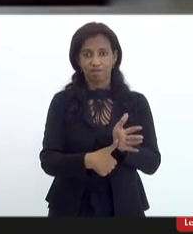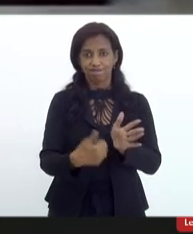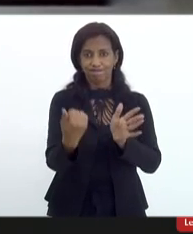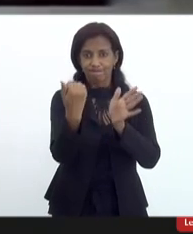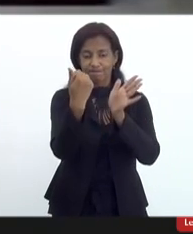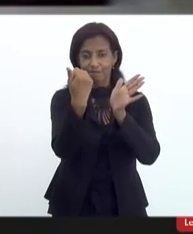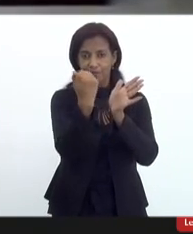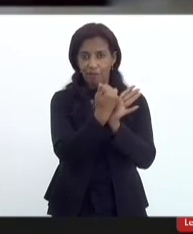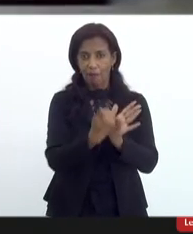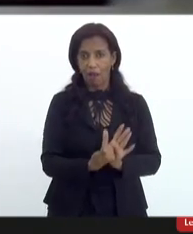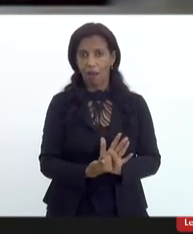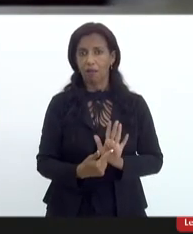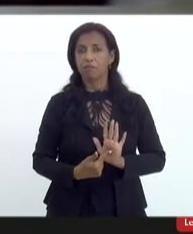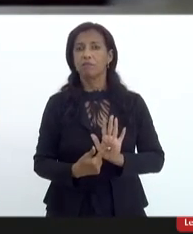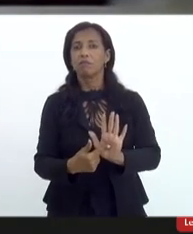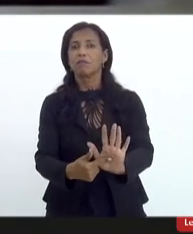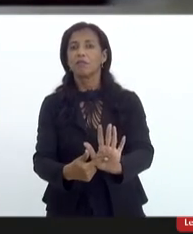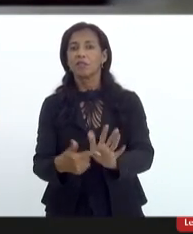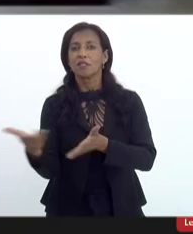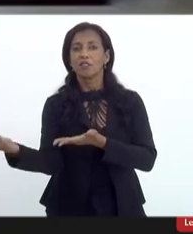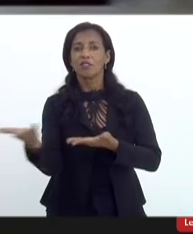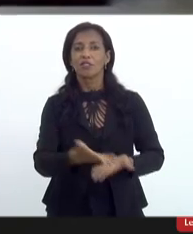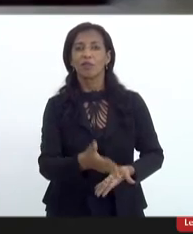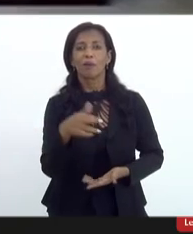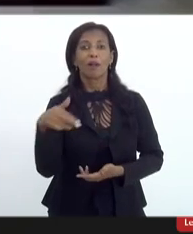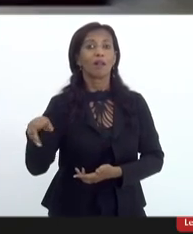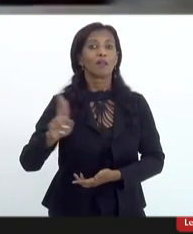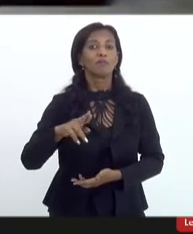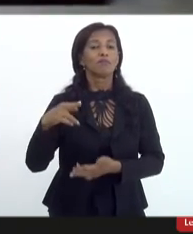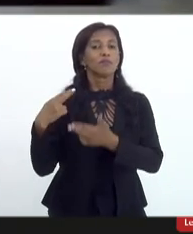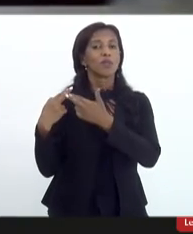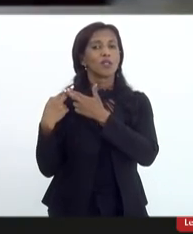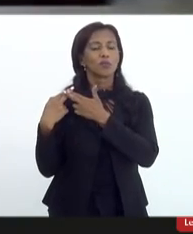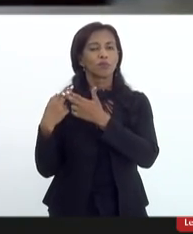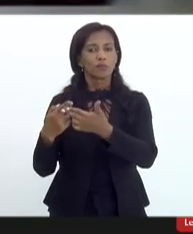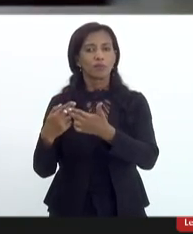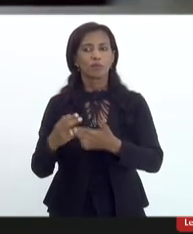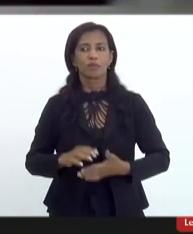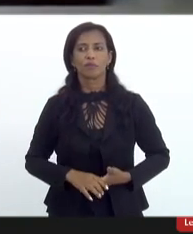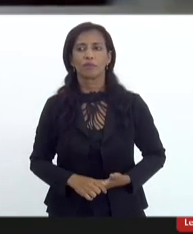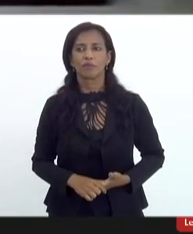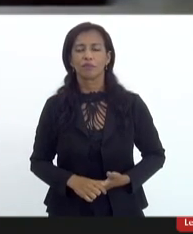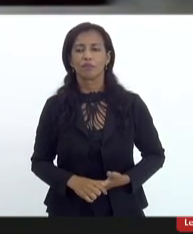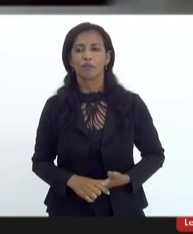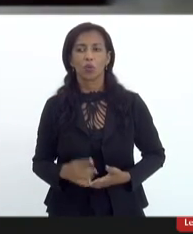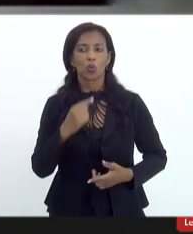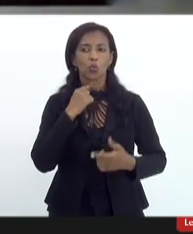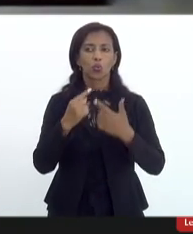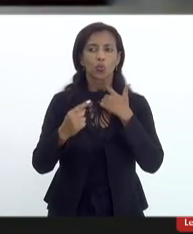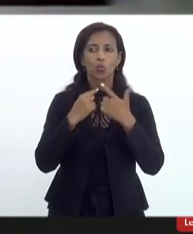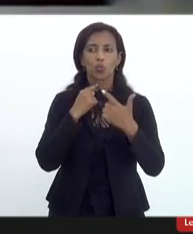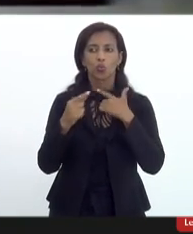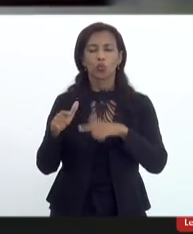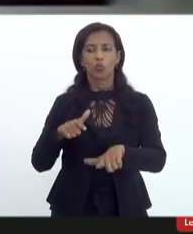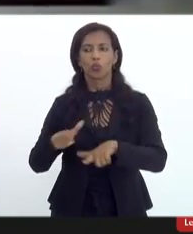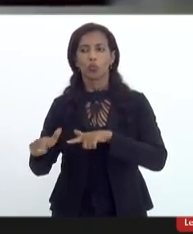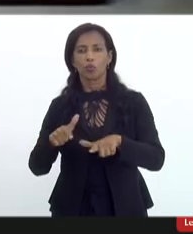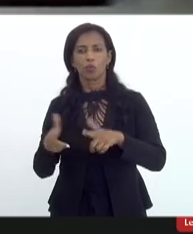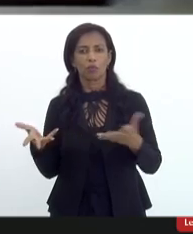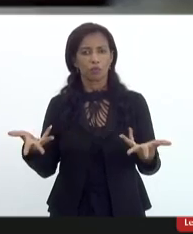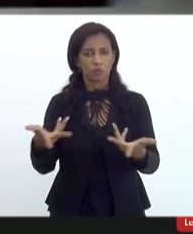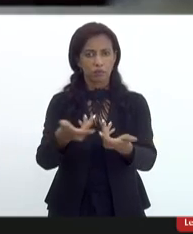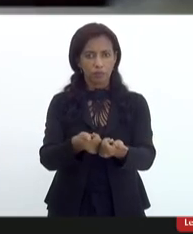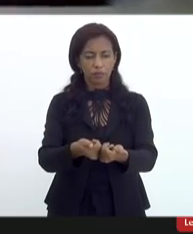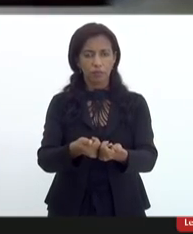à tona, se chamá-las às suas responsabilidades. Não há dúvida que o trabalho tem sido